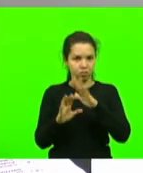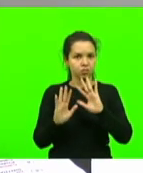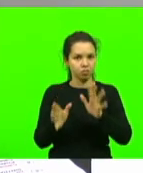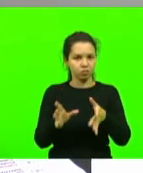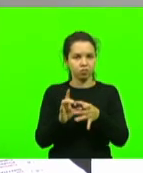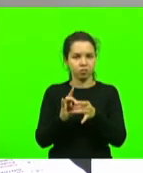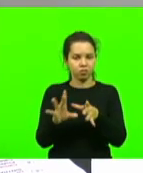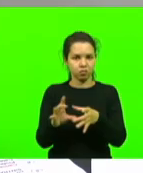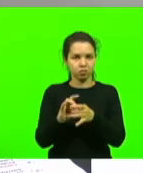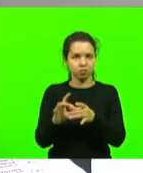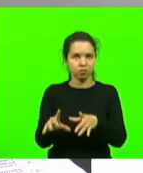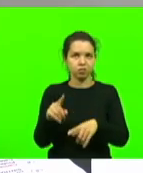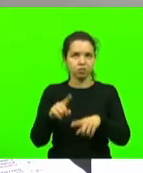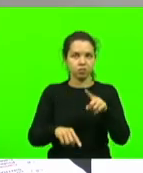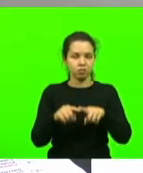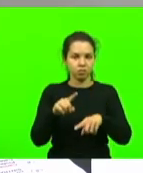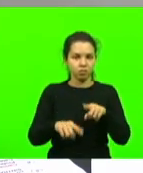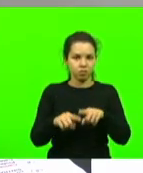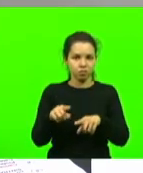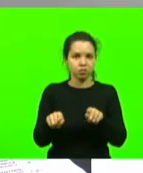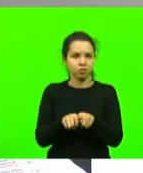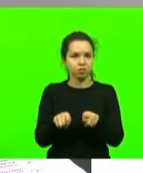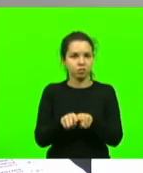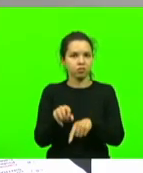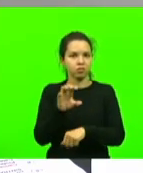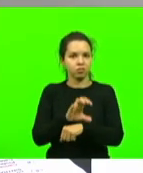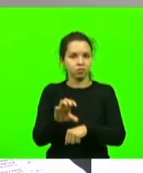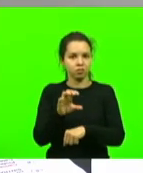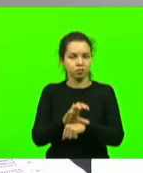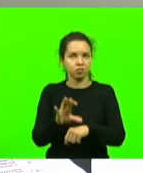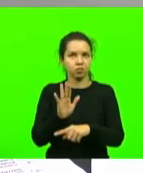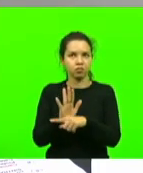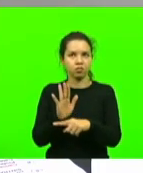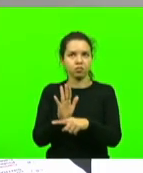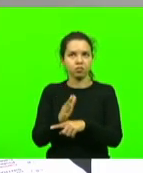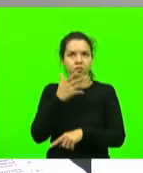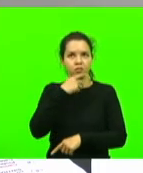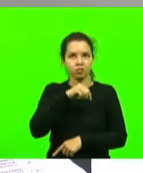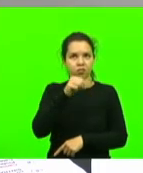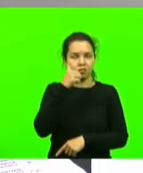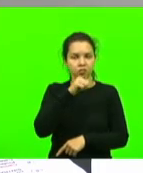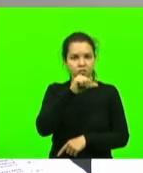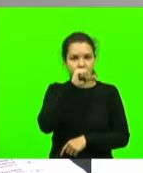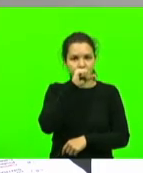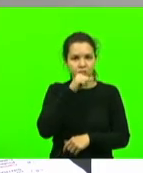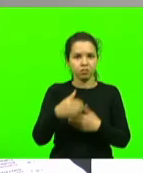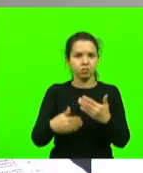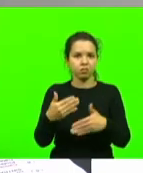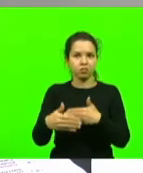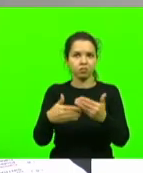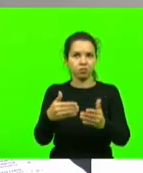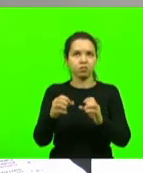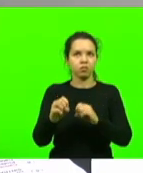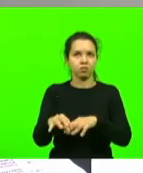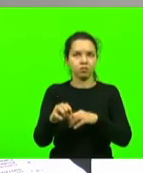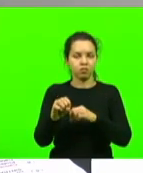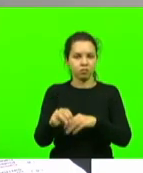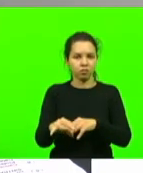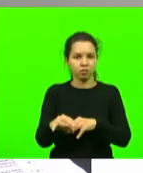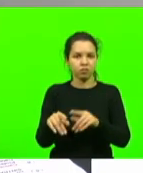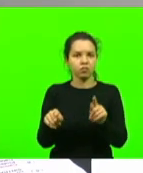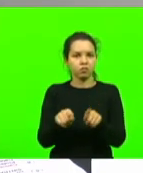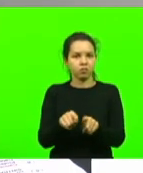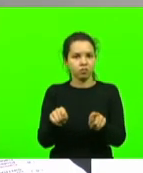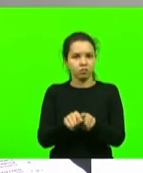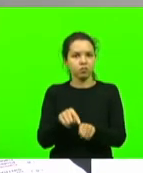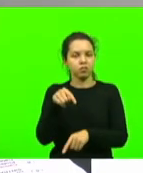produtos e cursos para auxiliar os pais no processo de ensino inclusive no